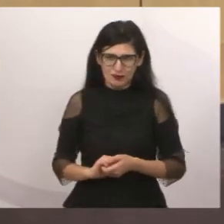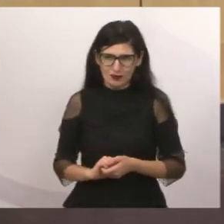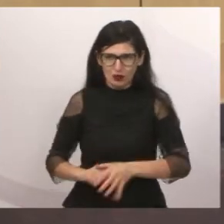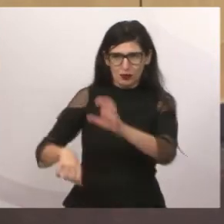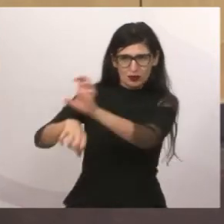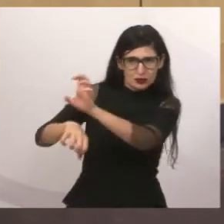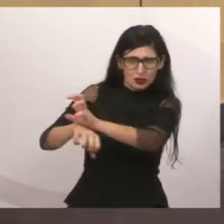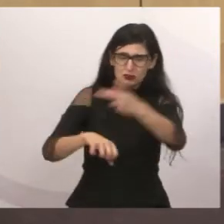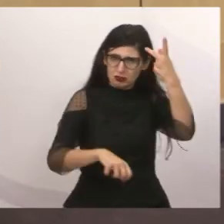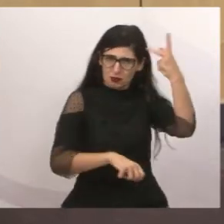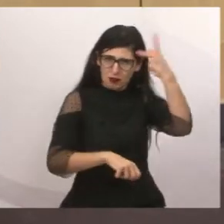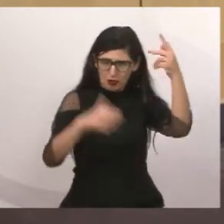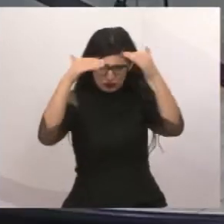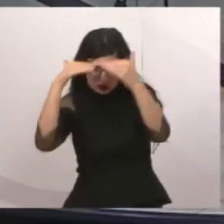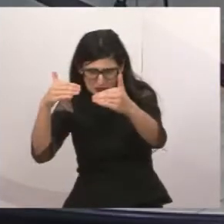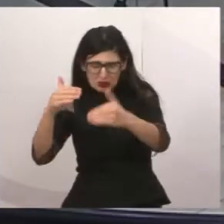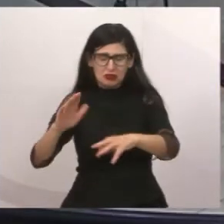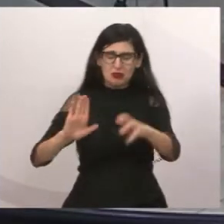meu voto é favorável.